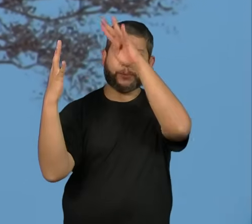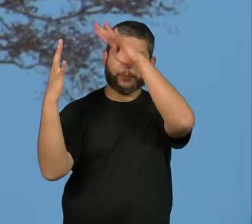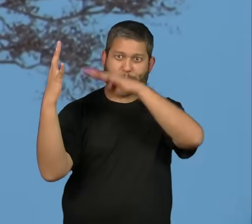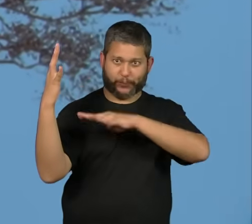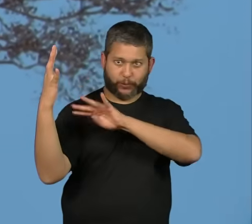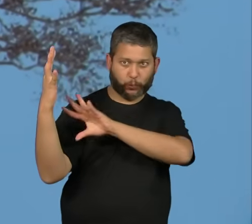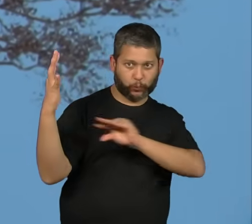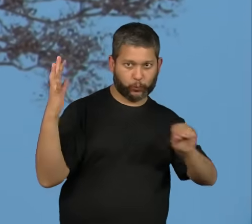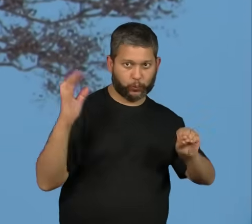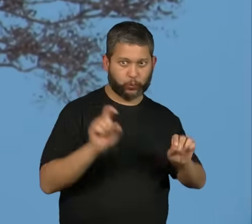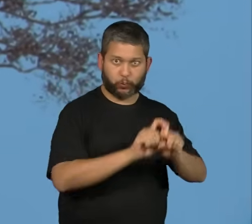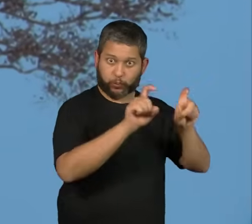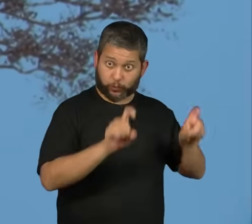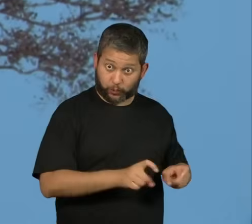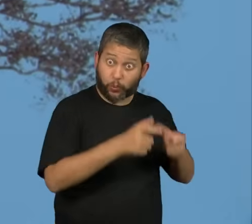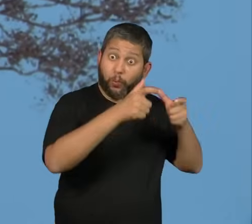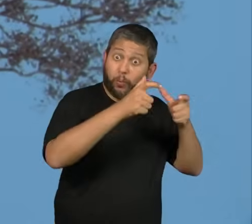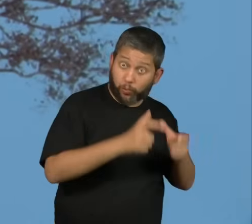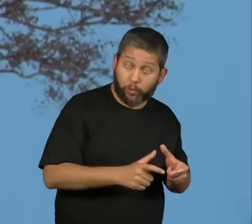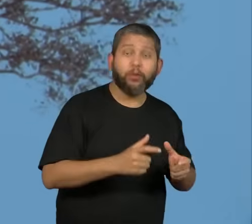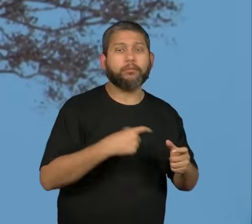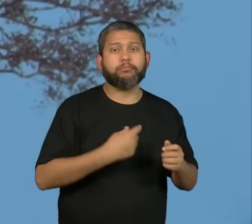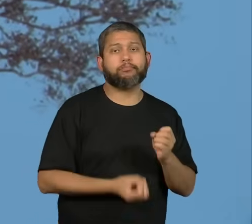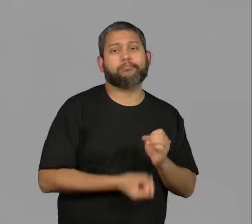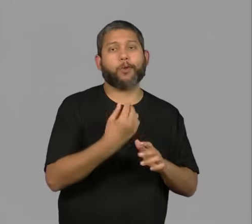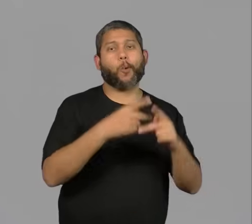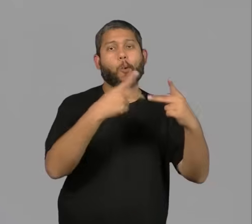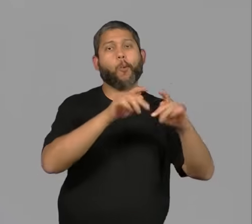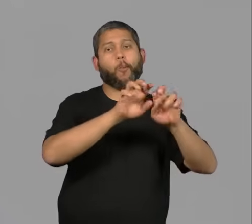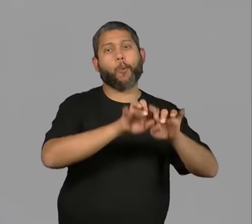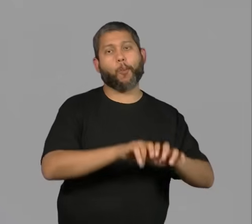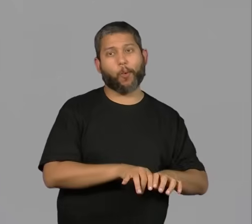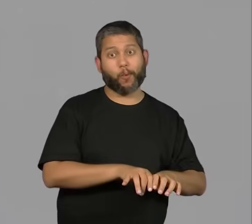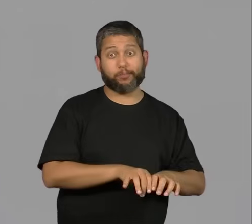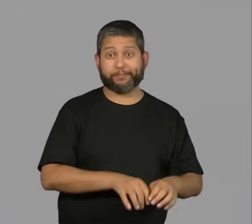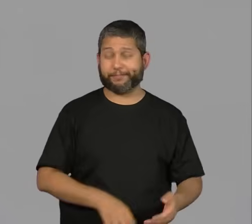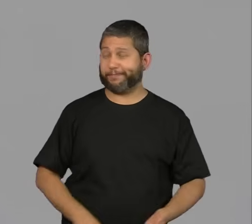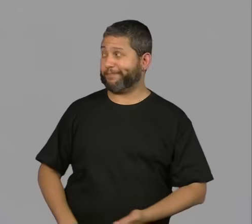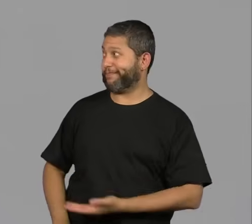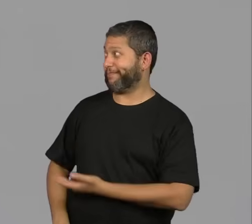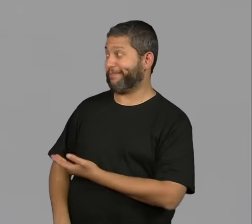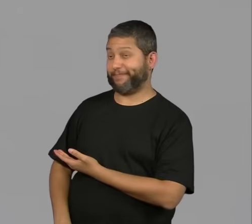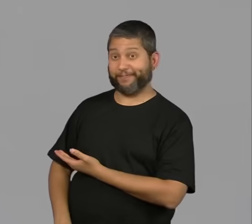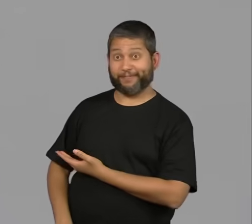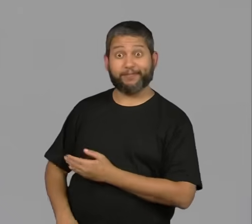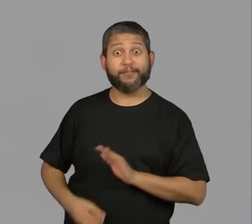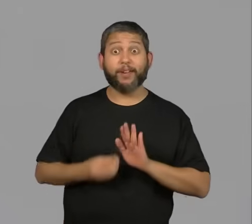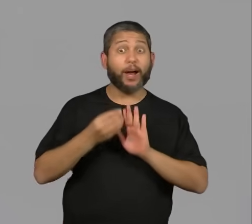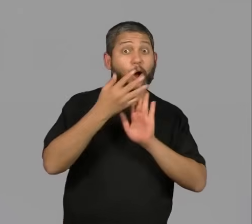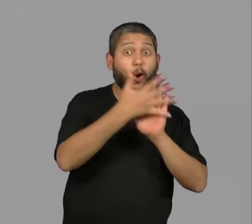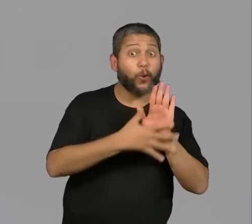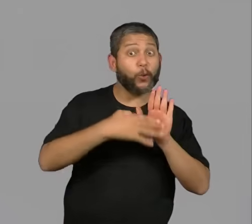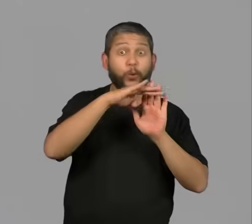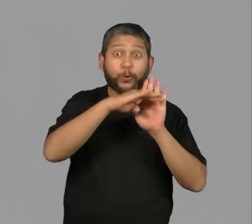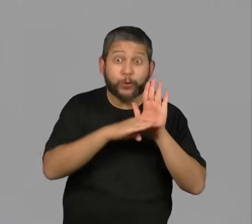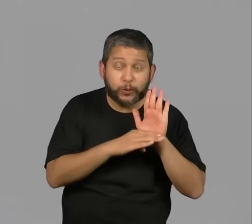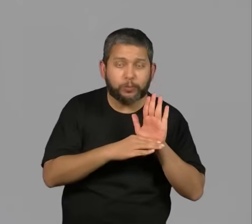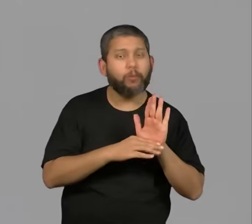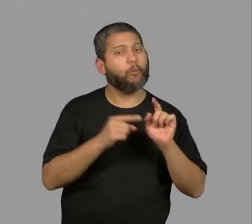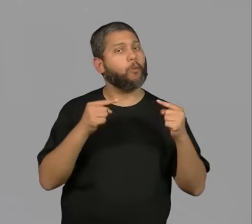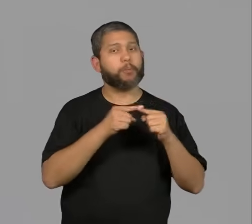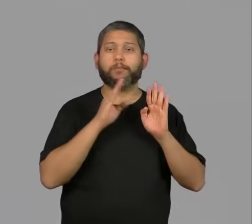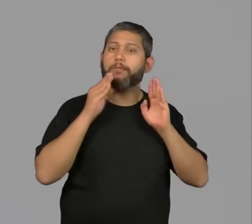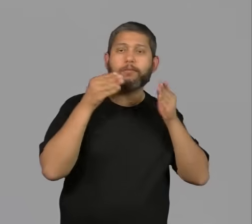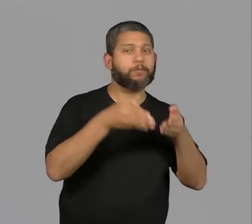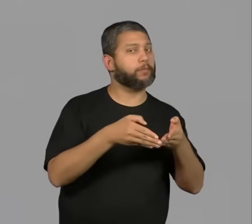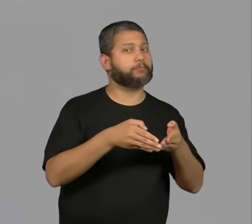é analisada com a ajuda de um programa de computador que utiliza um algoritmo criado especificamente para o